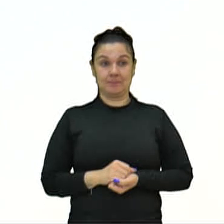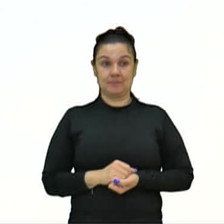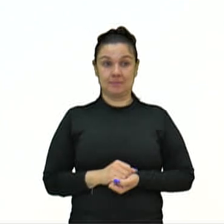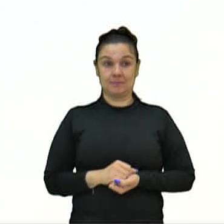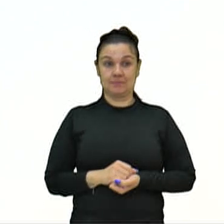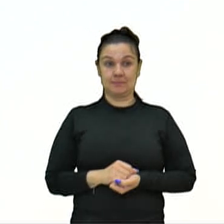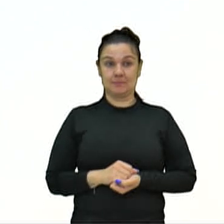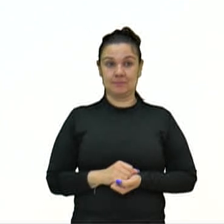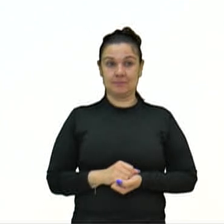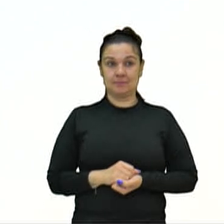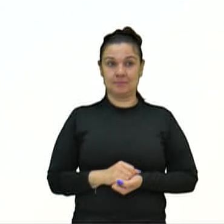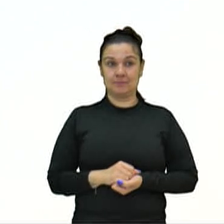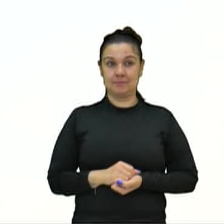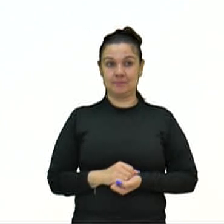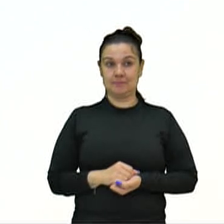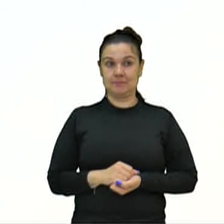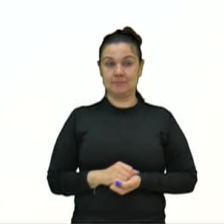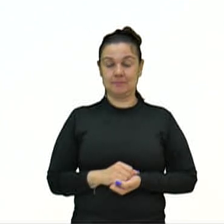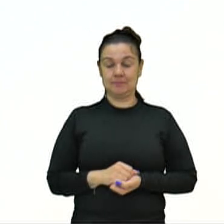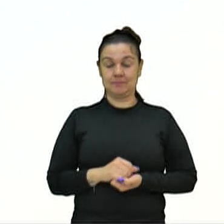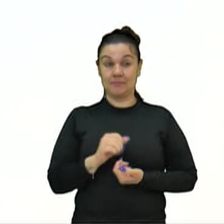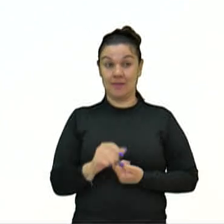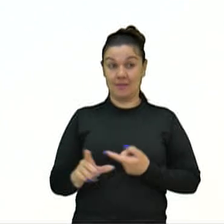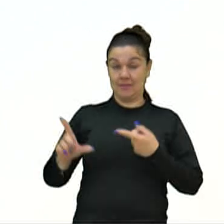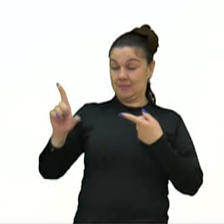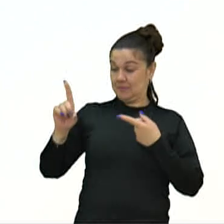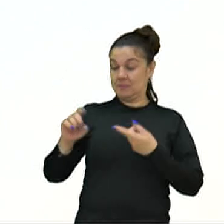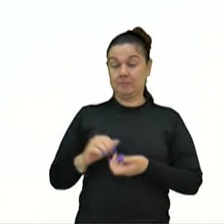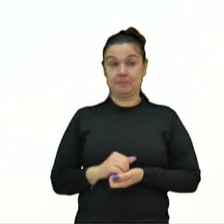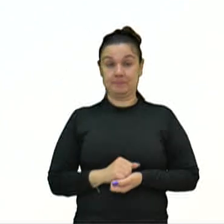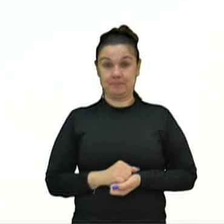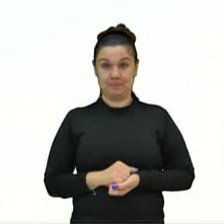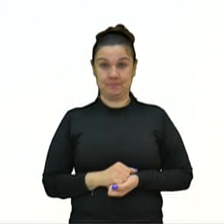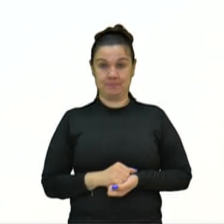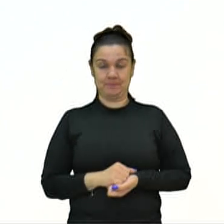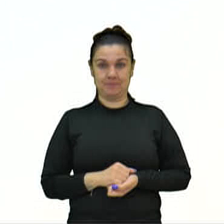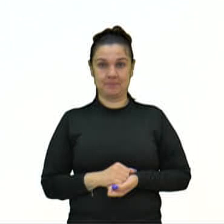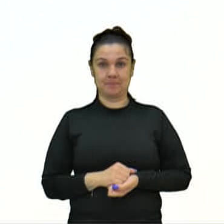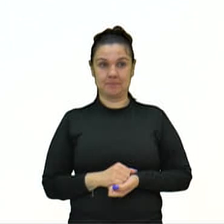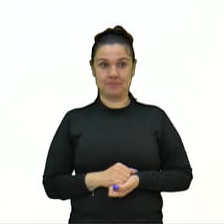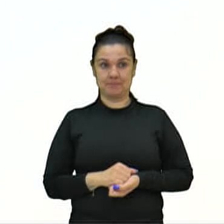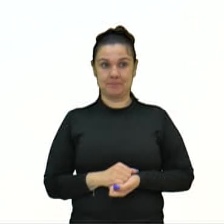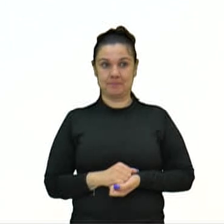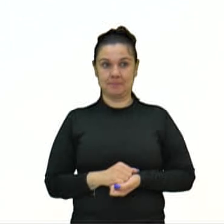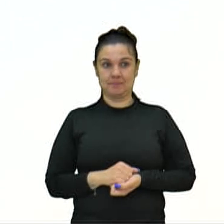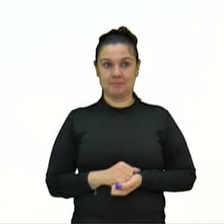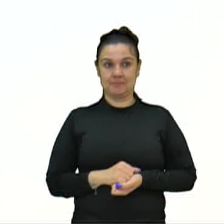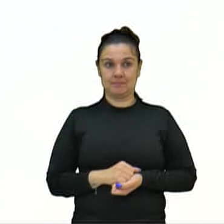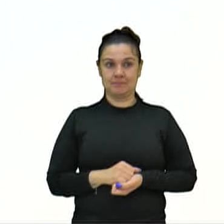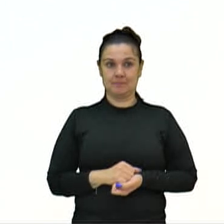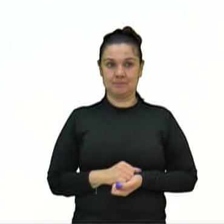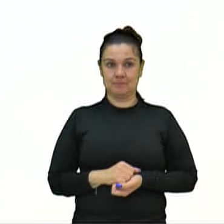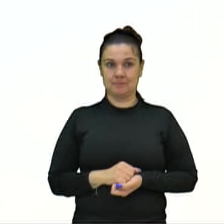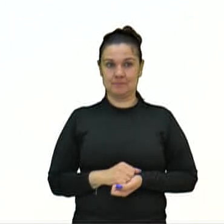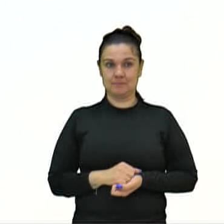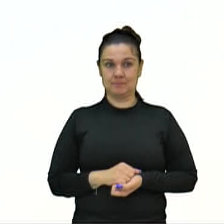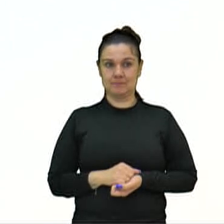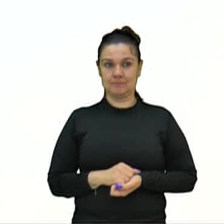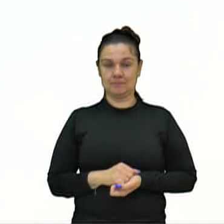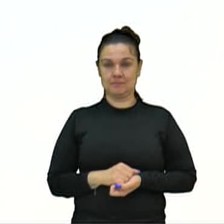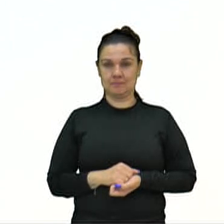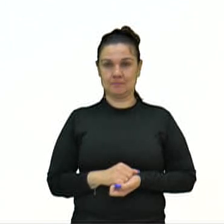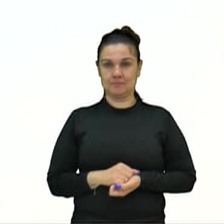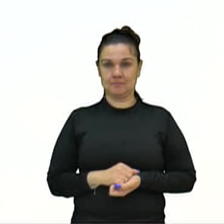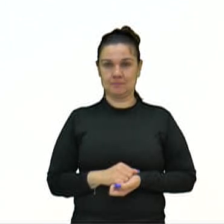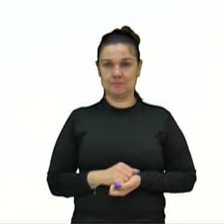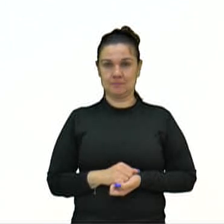e Pasteur forneceram evidências da abiogênese. Letra D. Panspermia. Vida na Terra se originou a partir de seres oriundos de